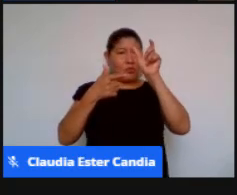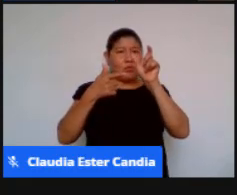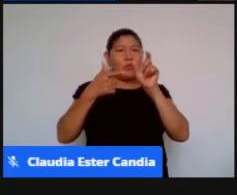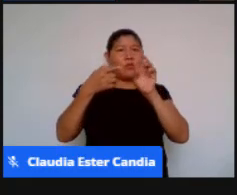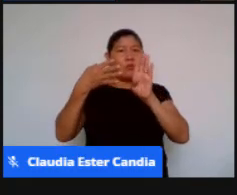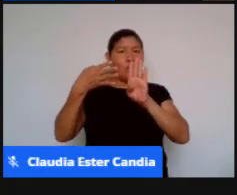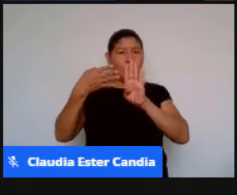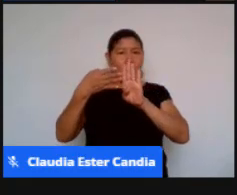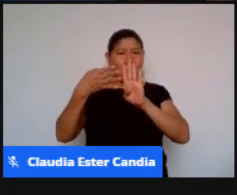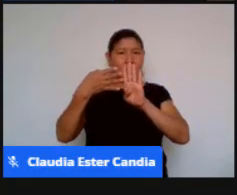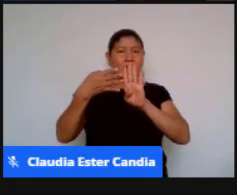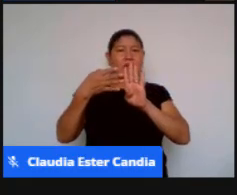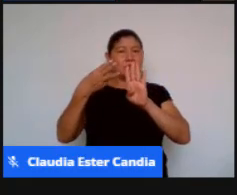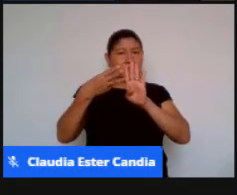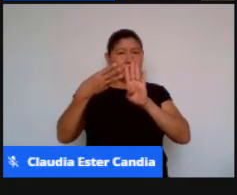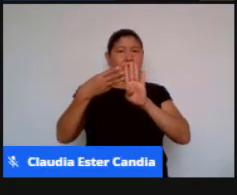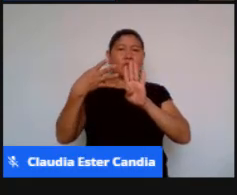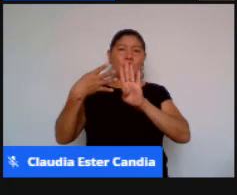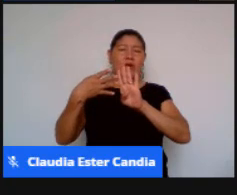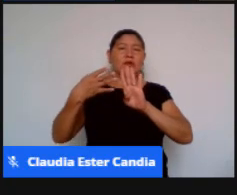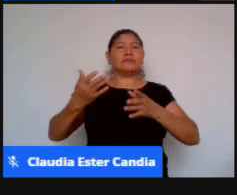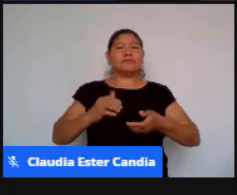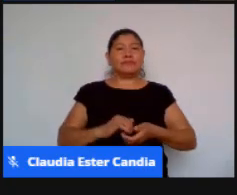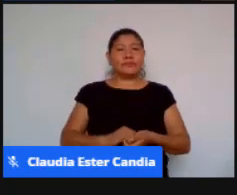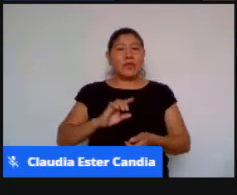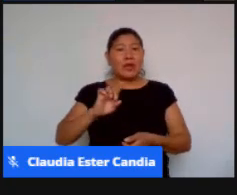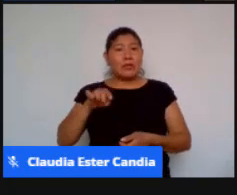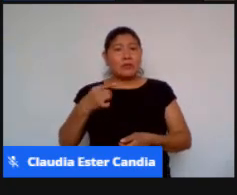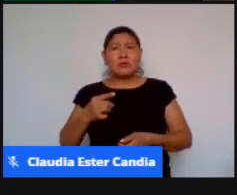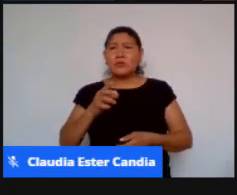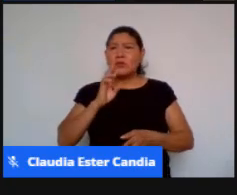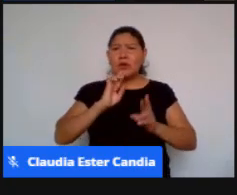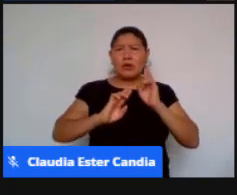um texto caprichado, manda para a gente lá no